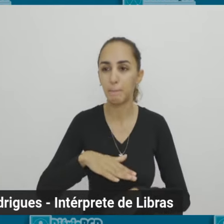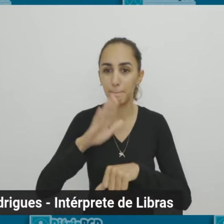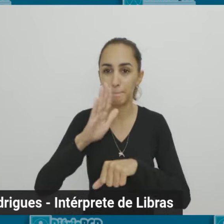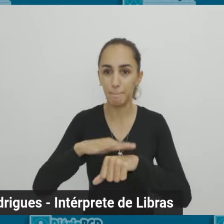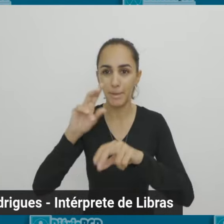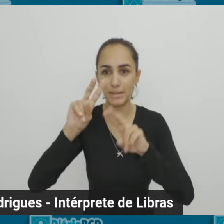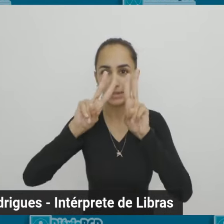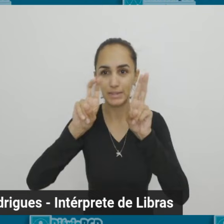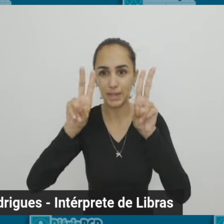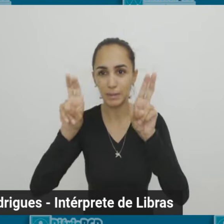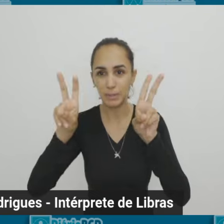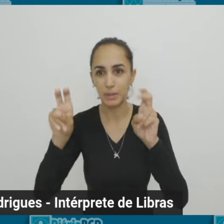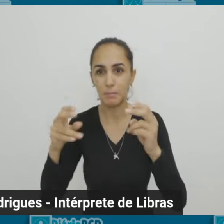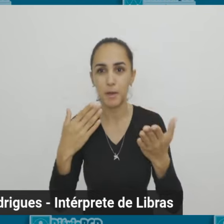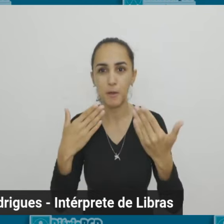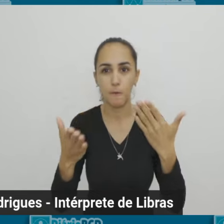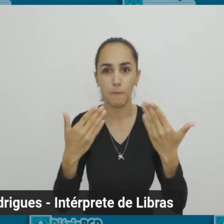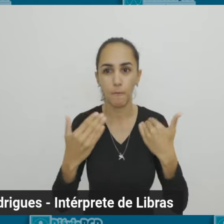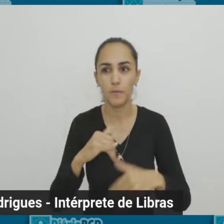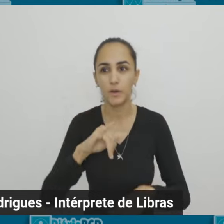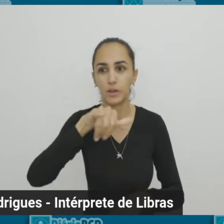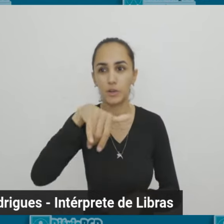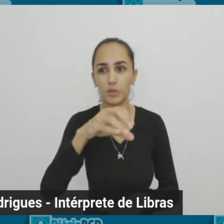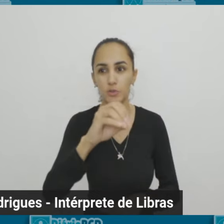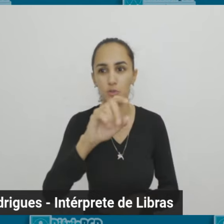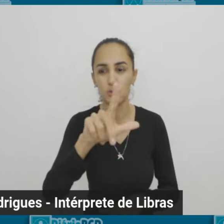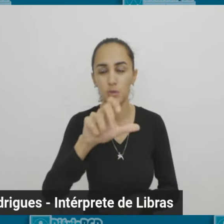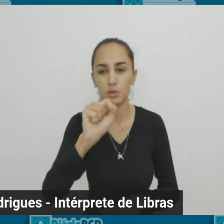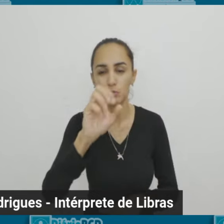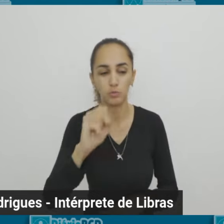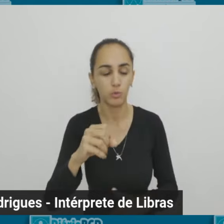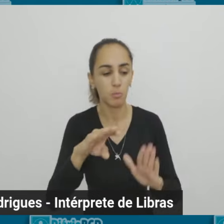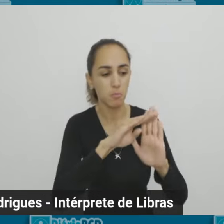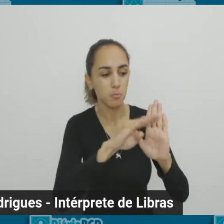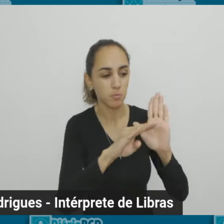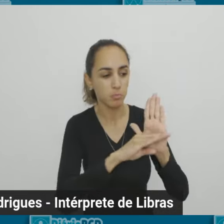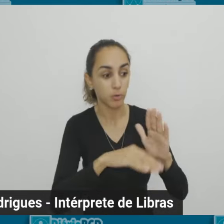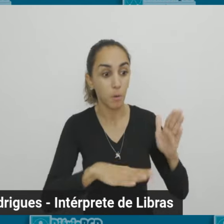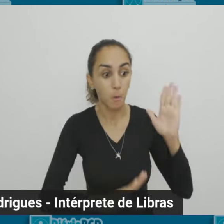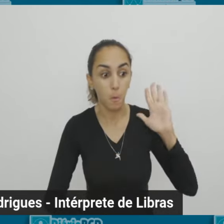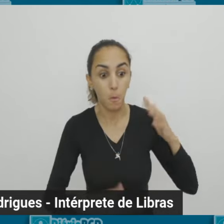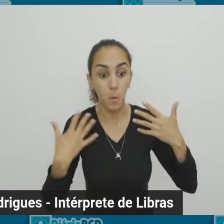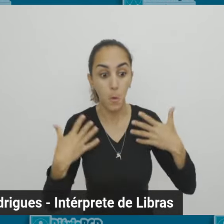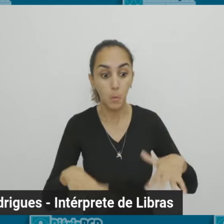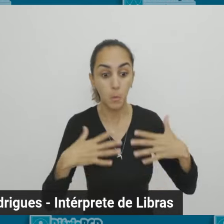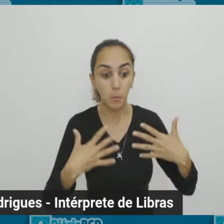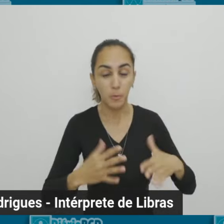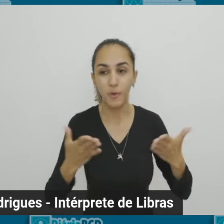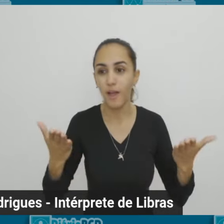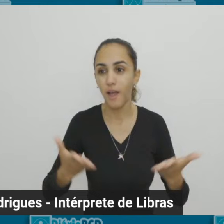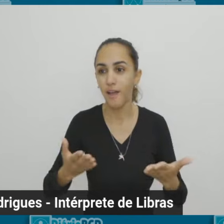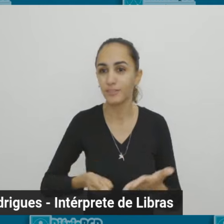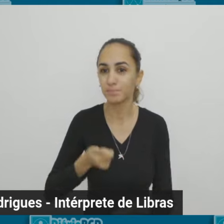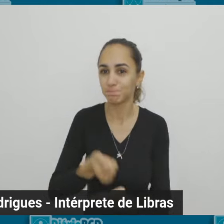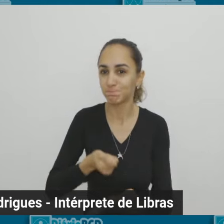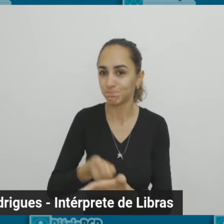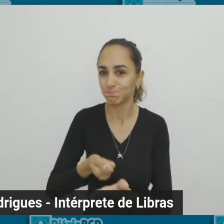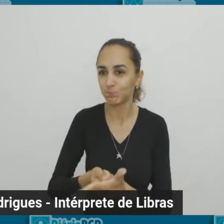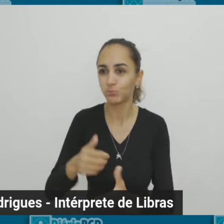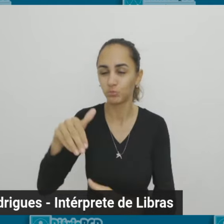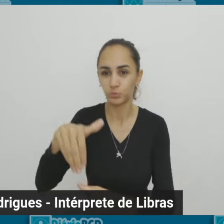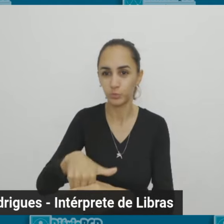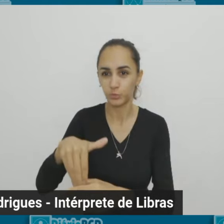O doutor Joelson tem uma agenda muito tumultuada, a doutora Nancy também, nesse momento em busca do voto em Manaus.